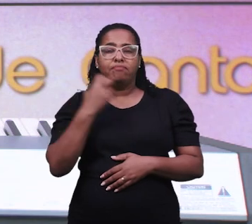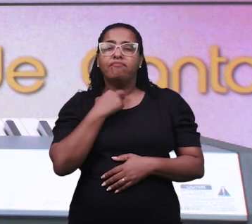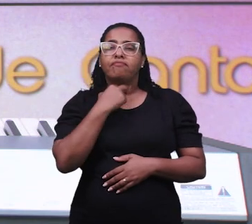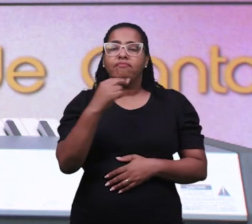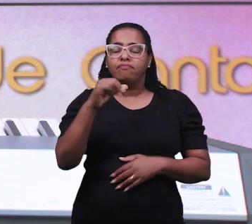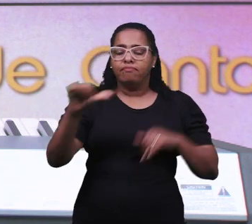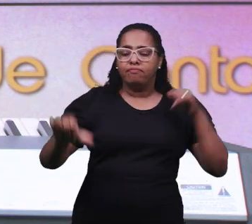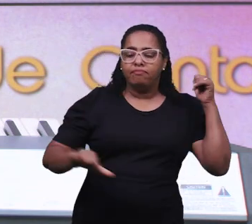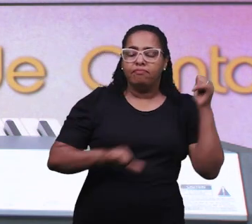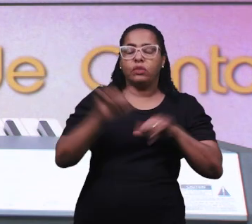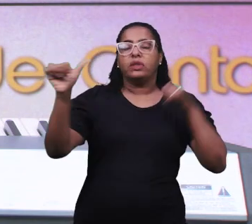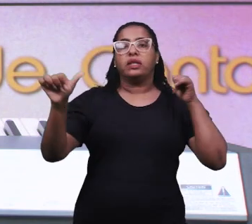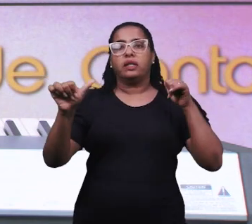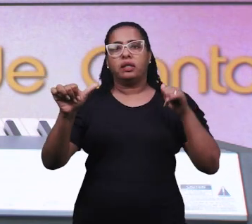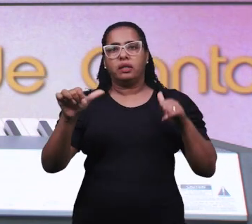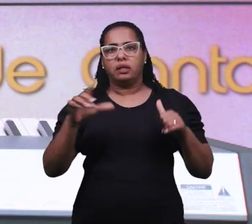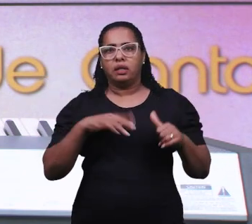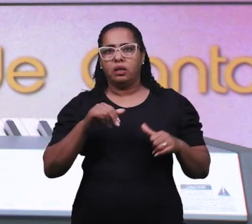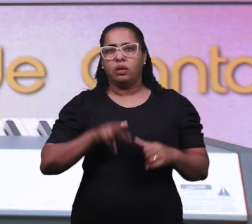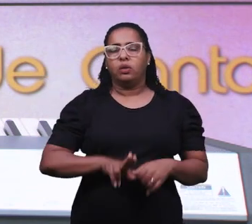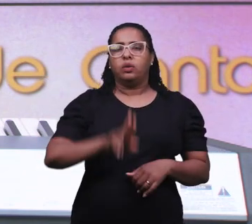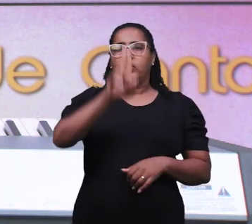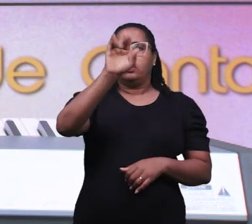Uma mudança drástica de sonoridade,